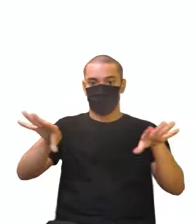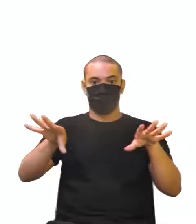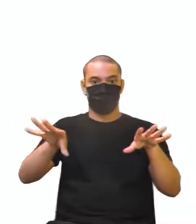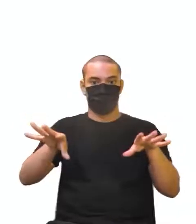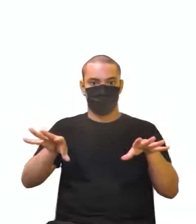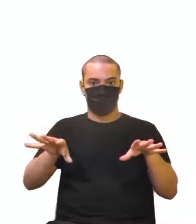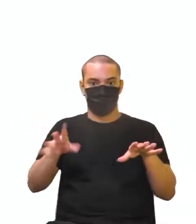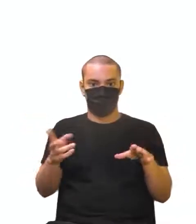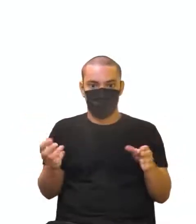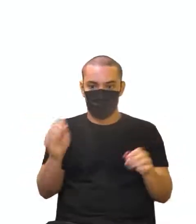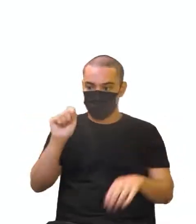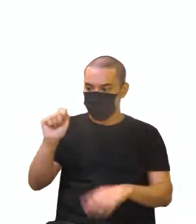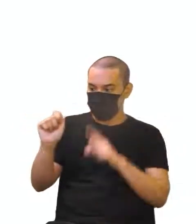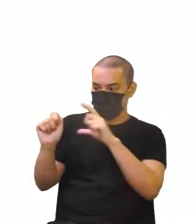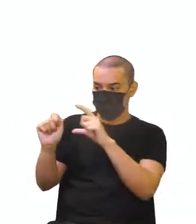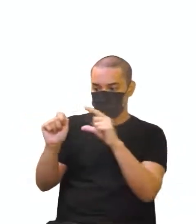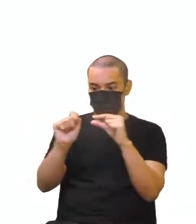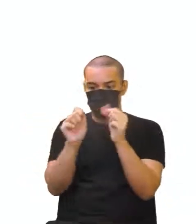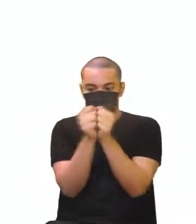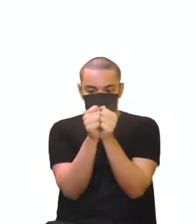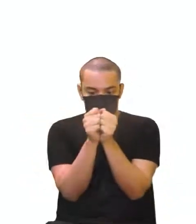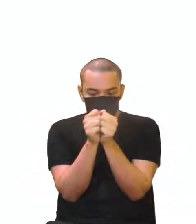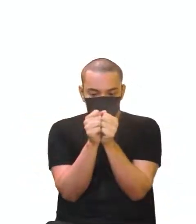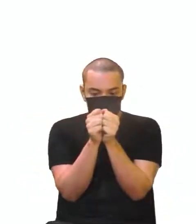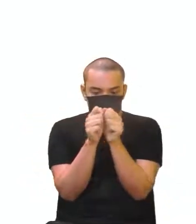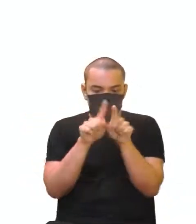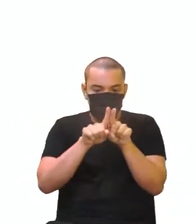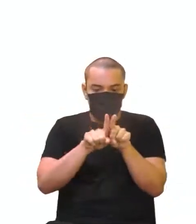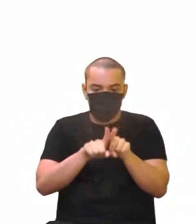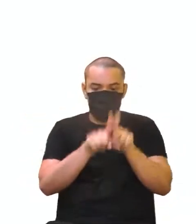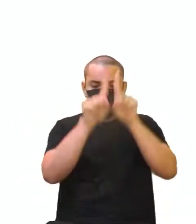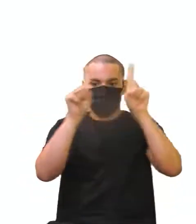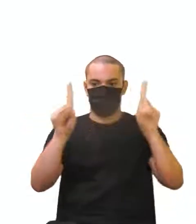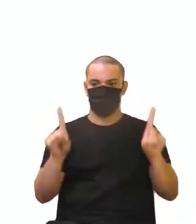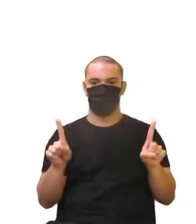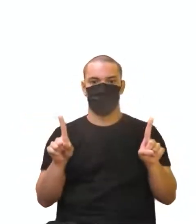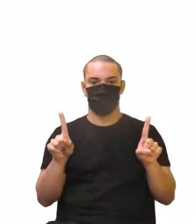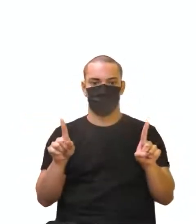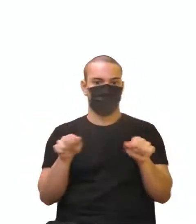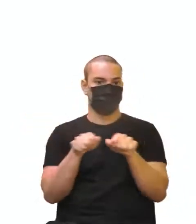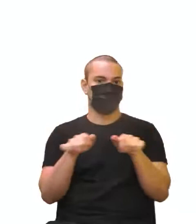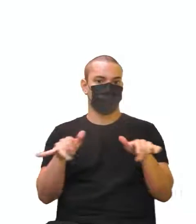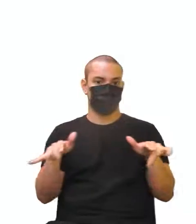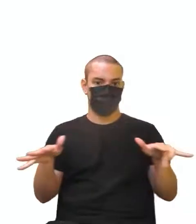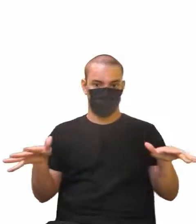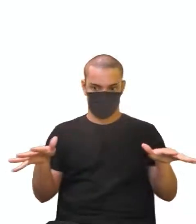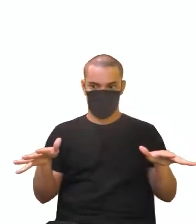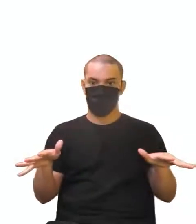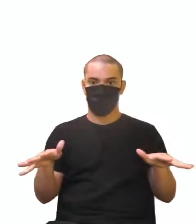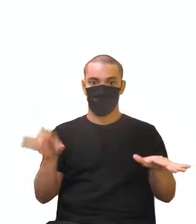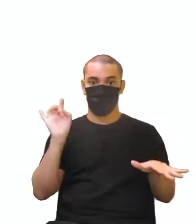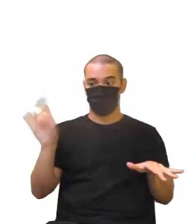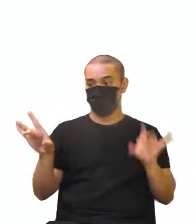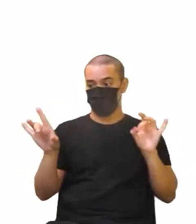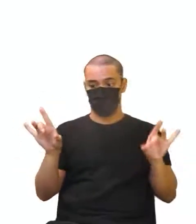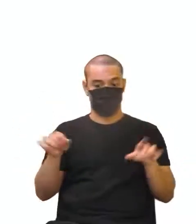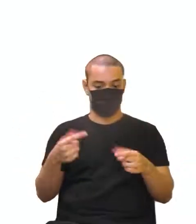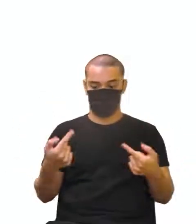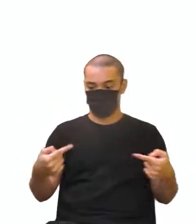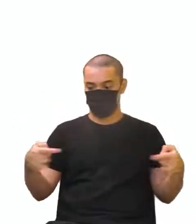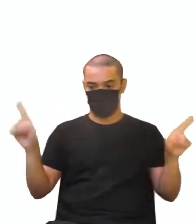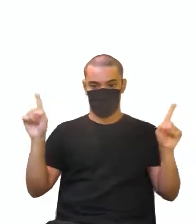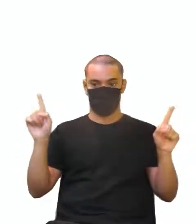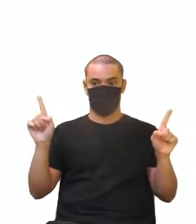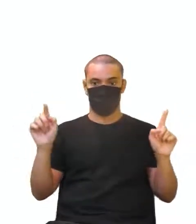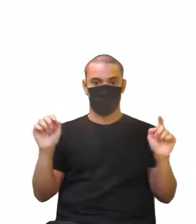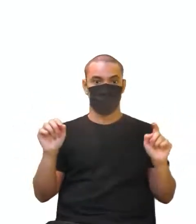né, aquela primeira lei, o par de fatores que vai formar uma característica, e no momento que forma os gametas, cada um desses